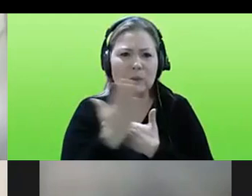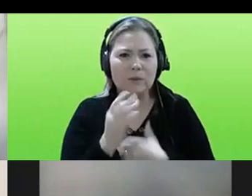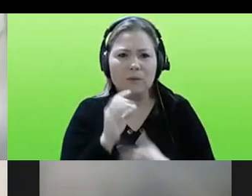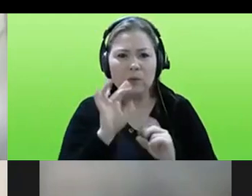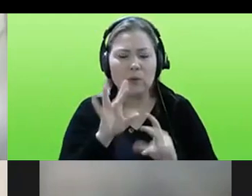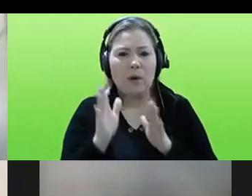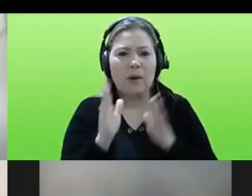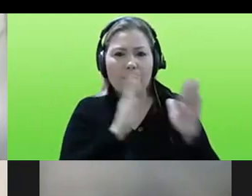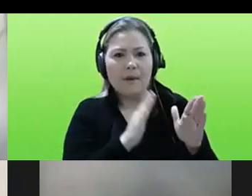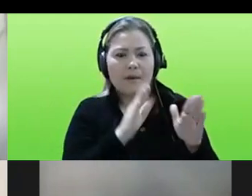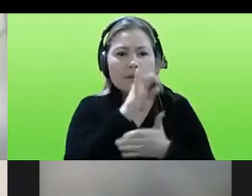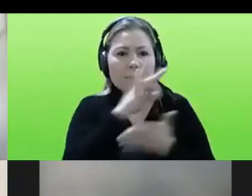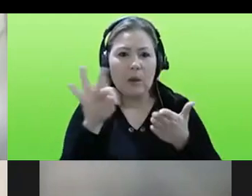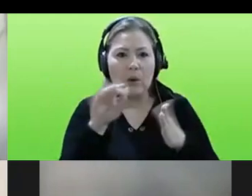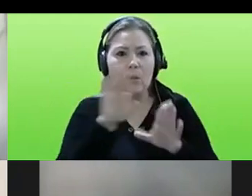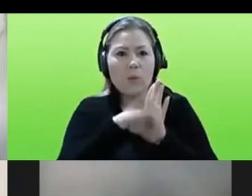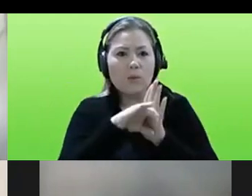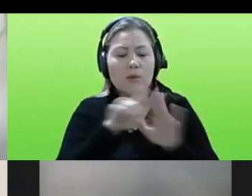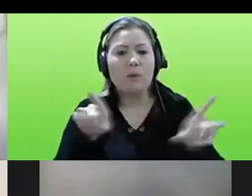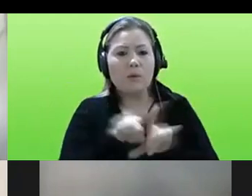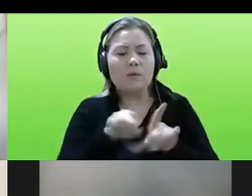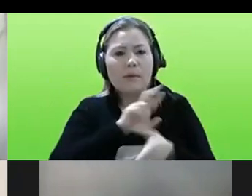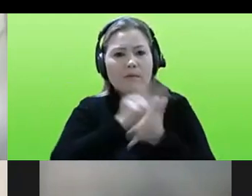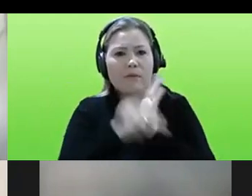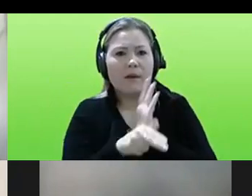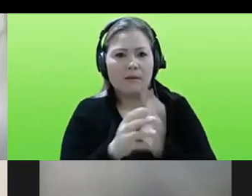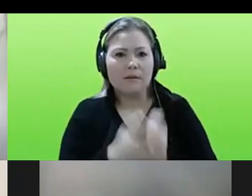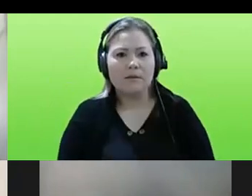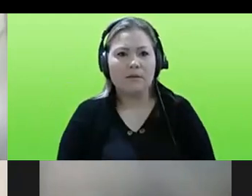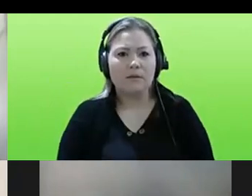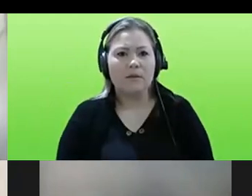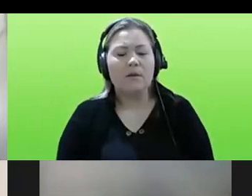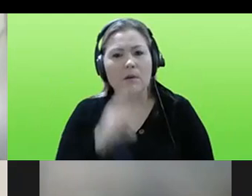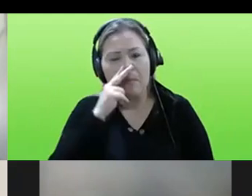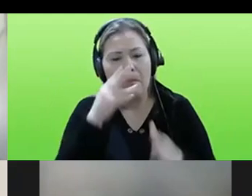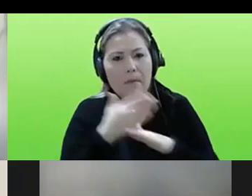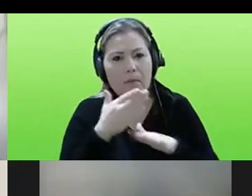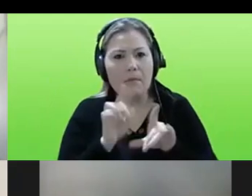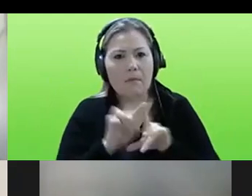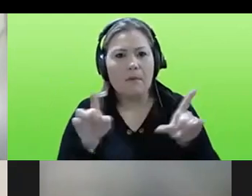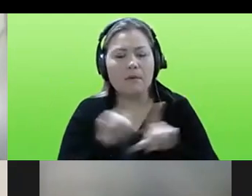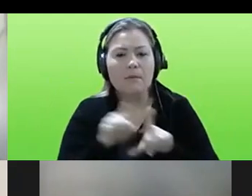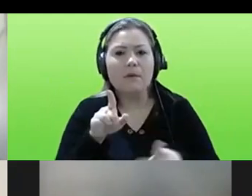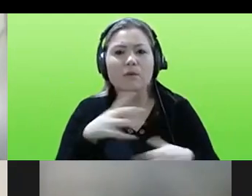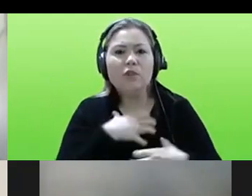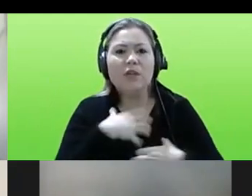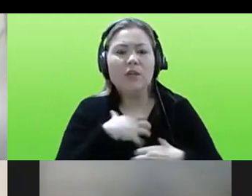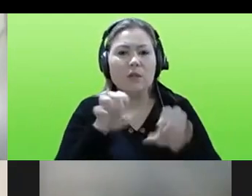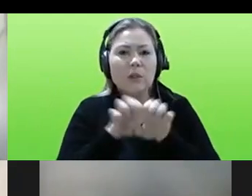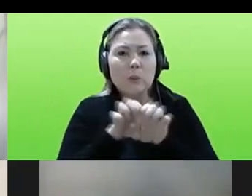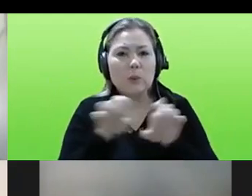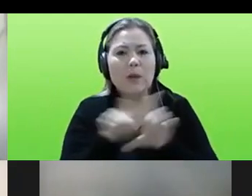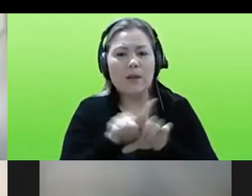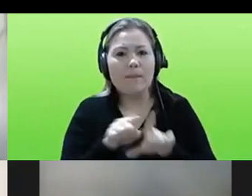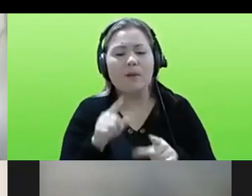parte teórico-conceitual, né, como vários dos participantes, mas também na maneira de estruturar os